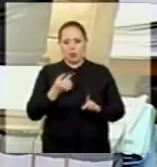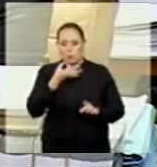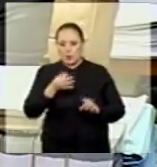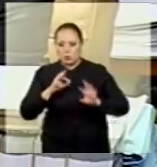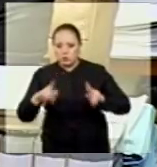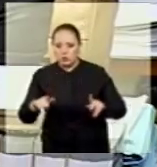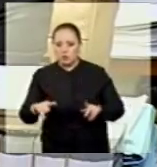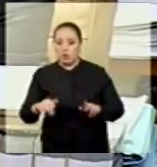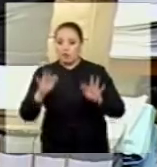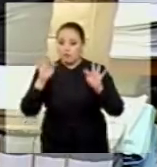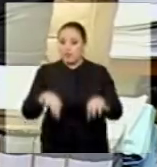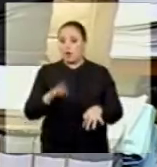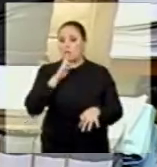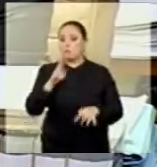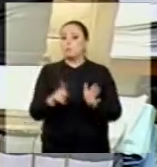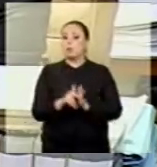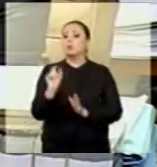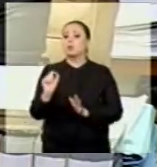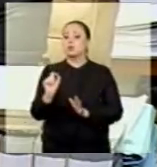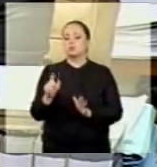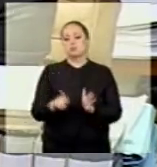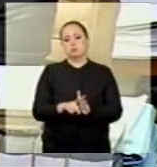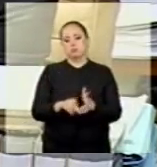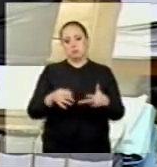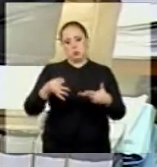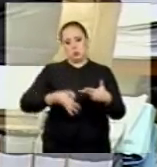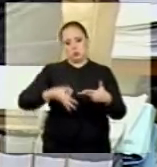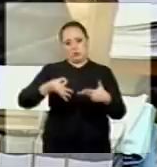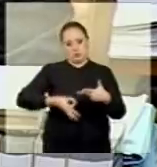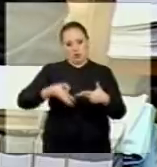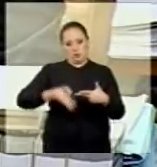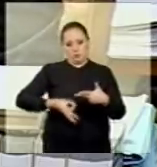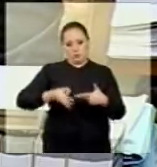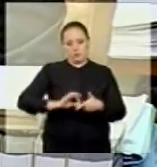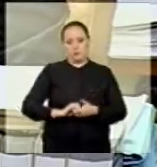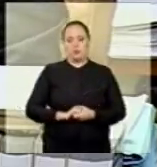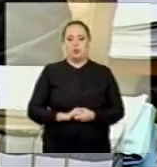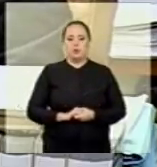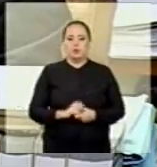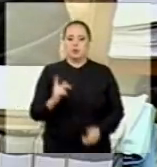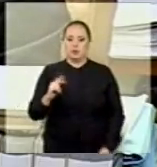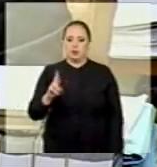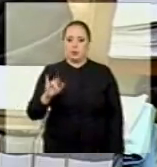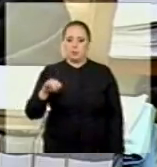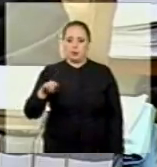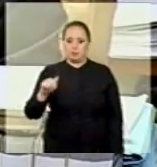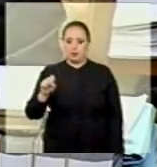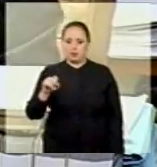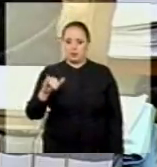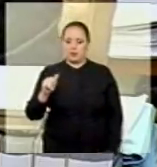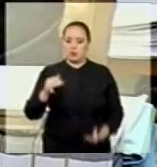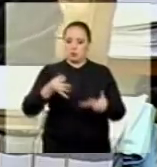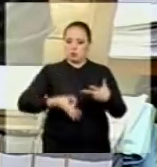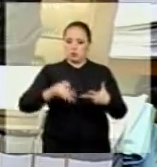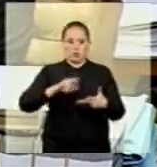judiciário. Embora esse ilustre magistrado e professor advirta que a primazia judicial não significa que toda e